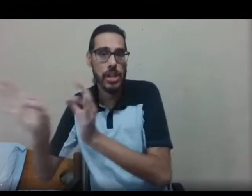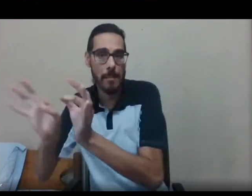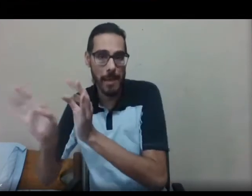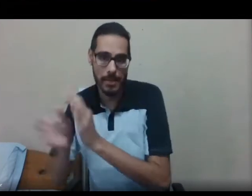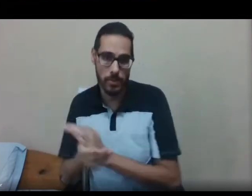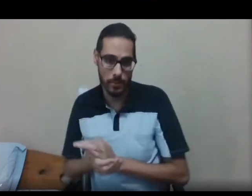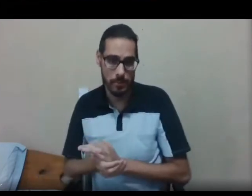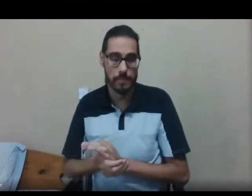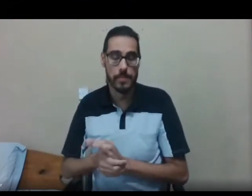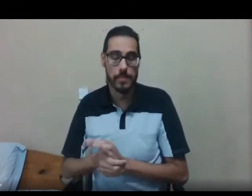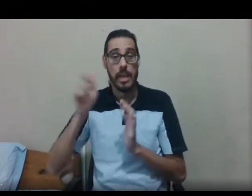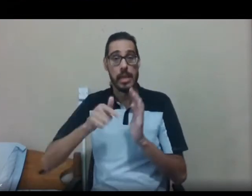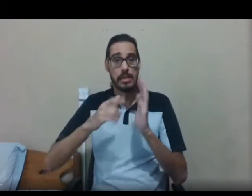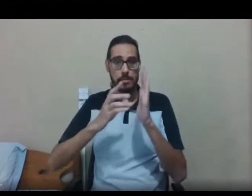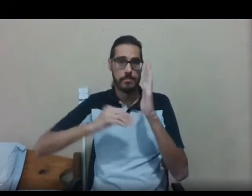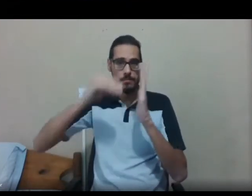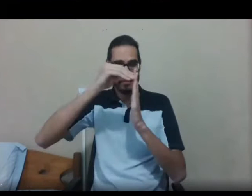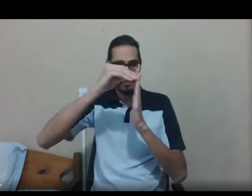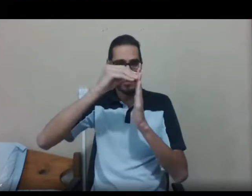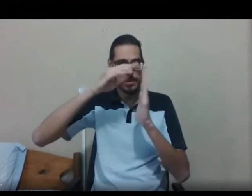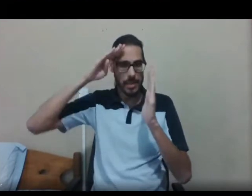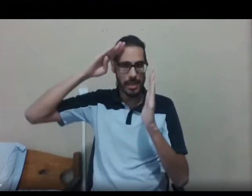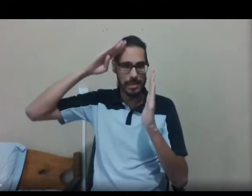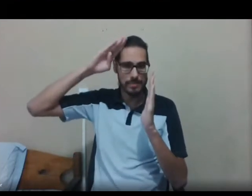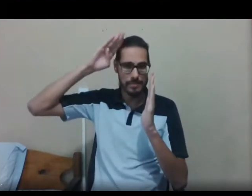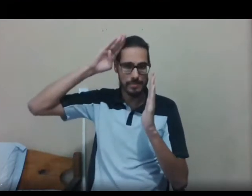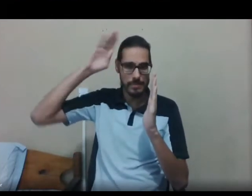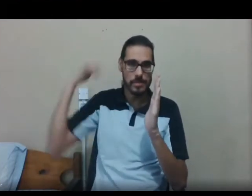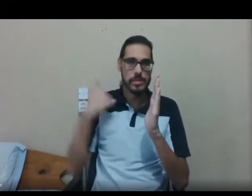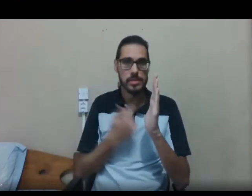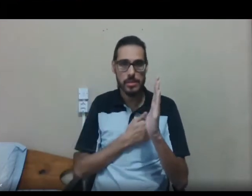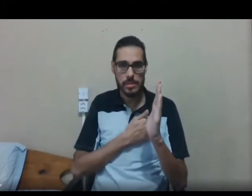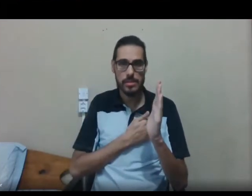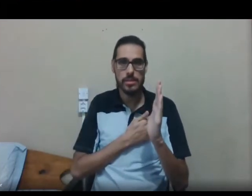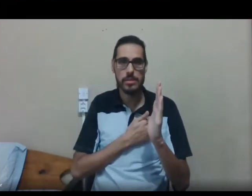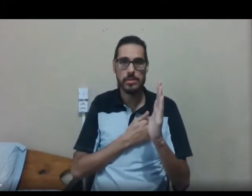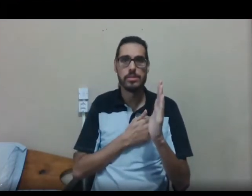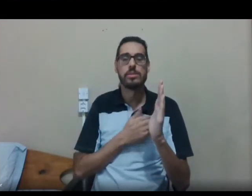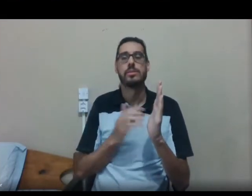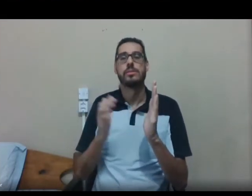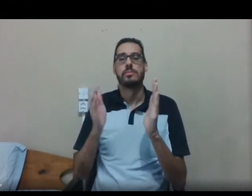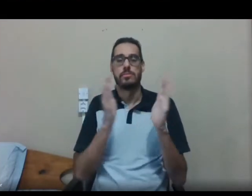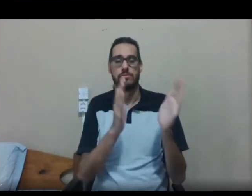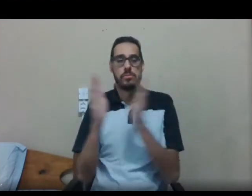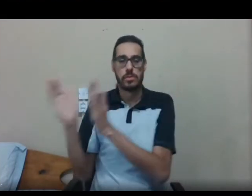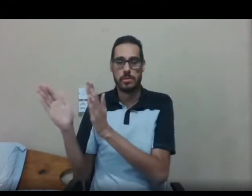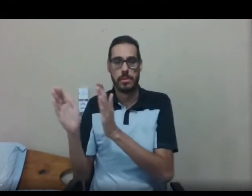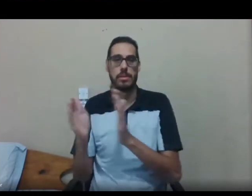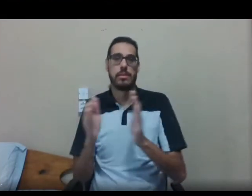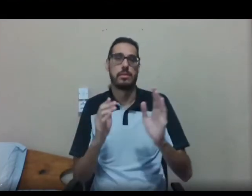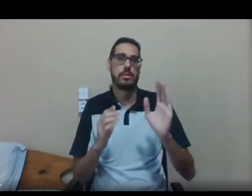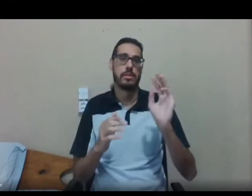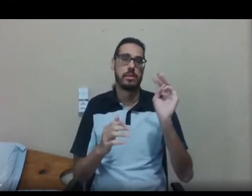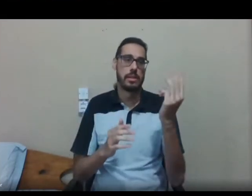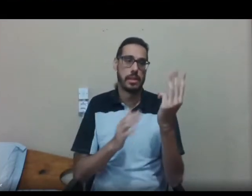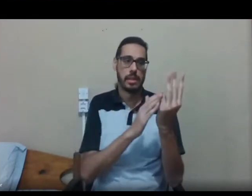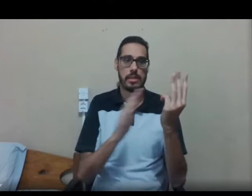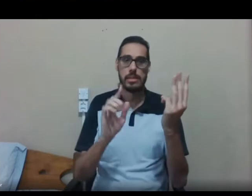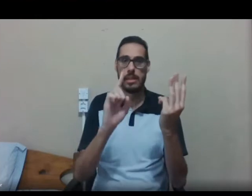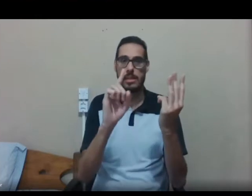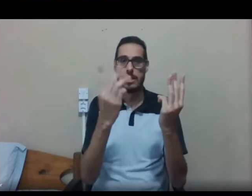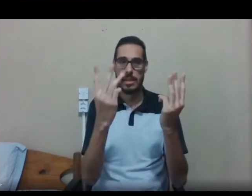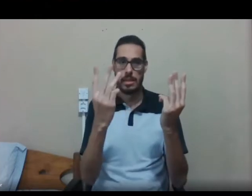atividades curriculares, tá? A gente entende como uma conquista de marcar esse espaço também para